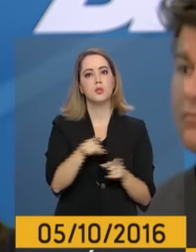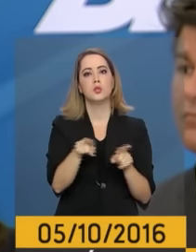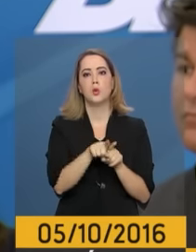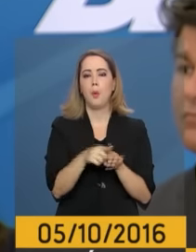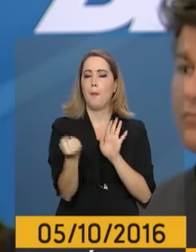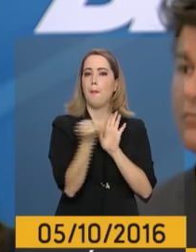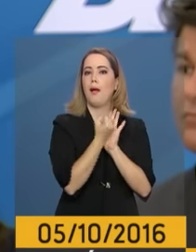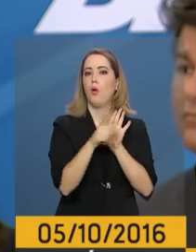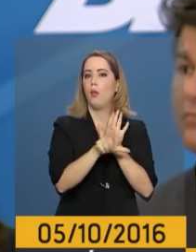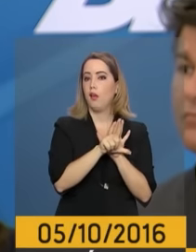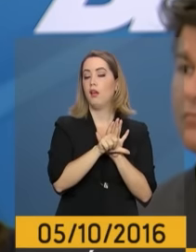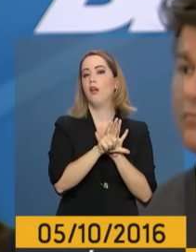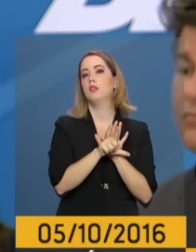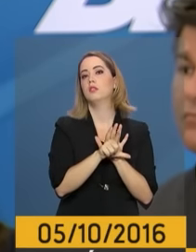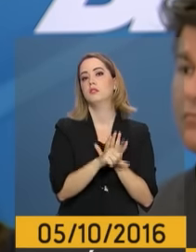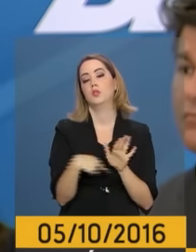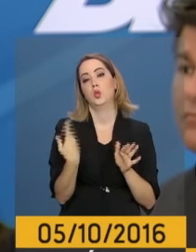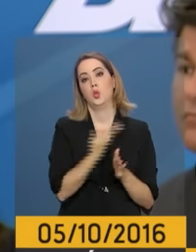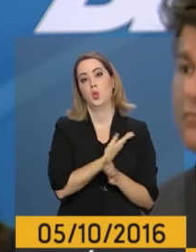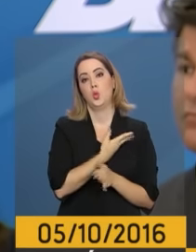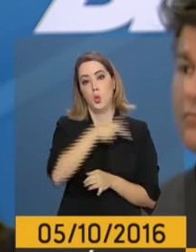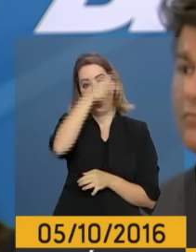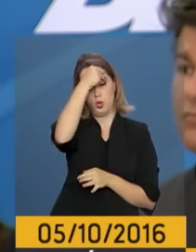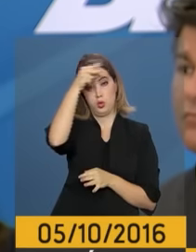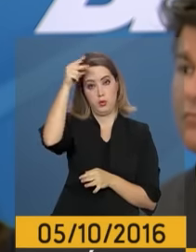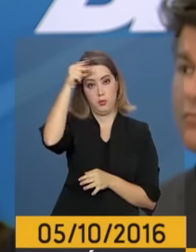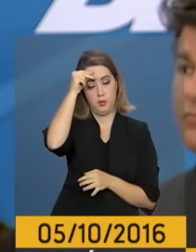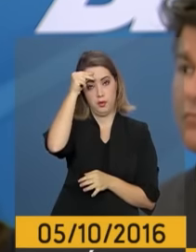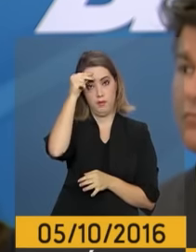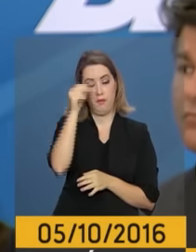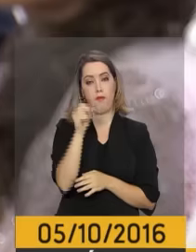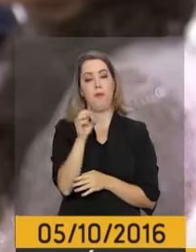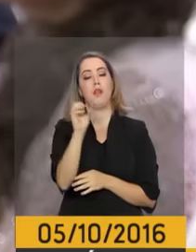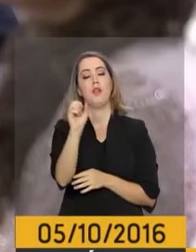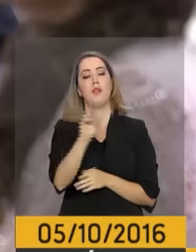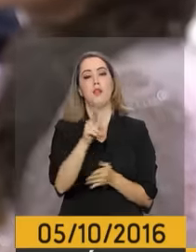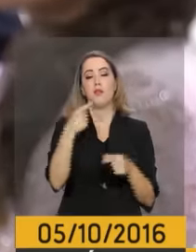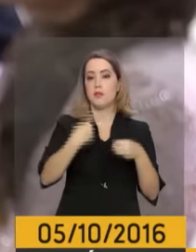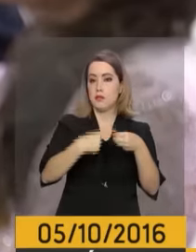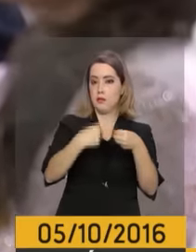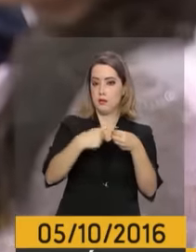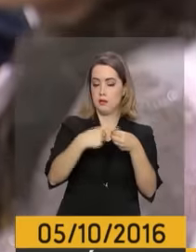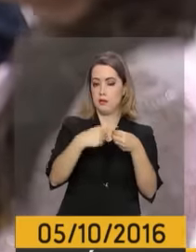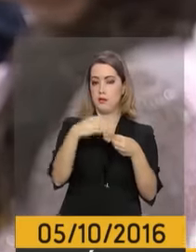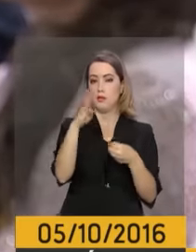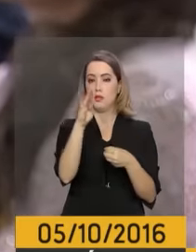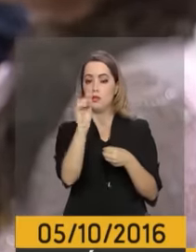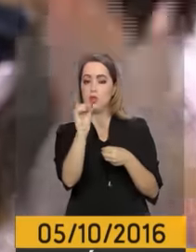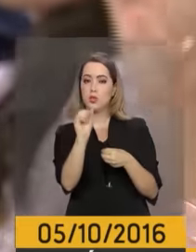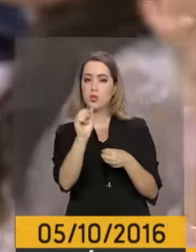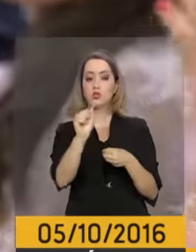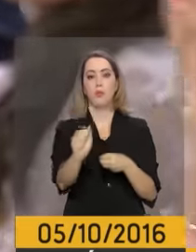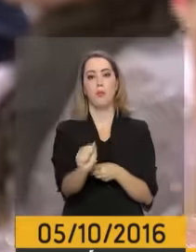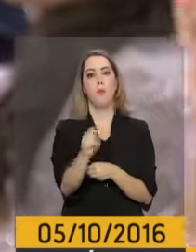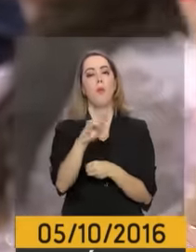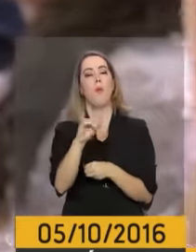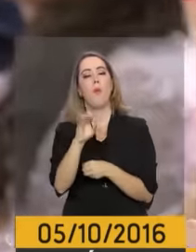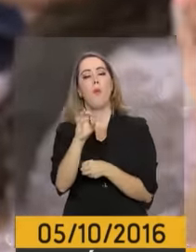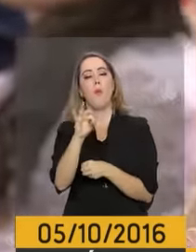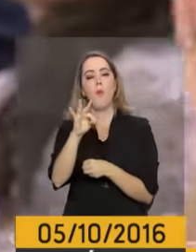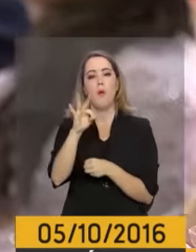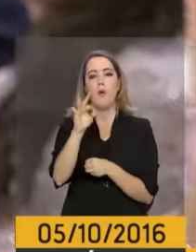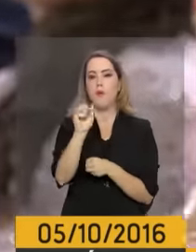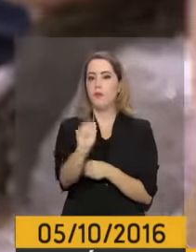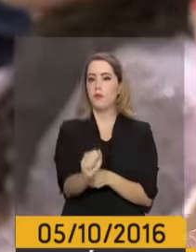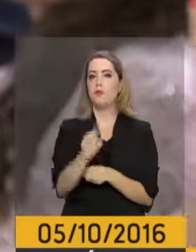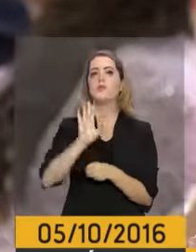Legal e hoje é a prefeita de Boa Vista, a prefeita mais votada do Brasil nessas últimas eleições, reeleita